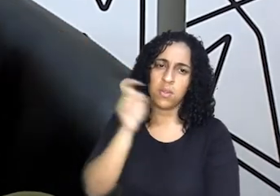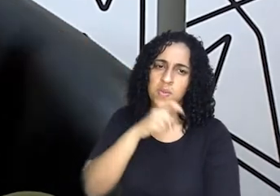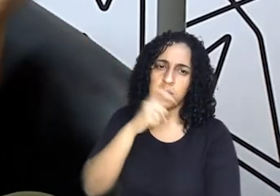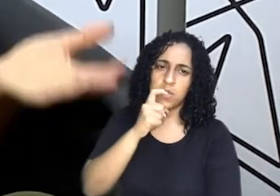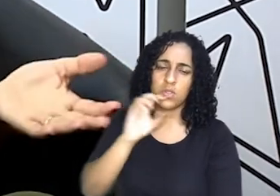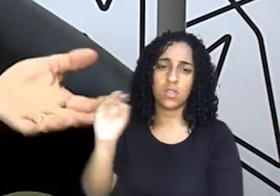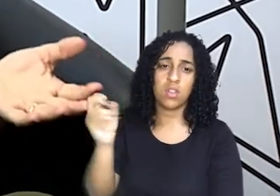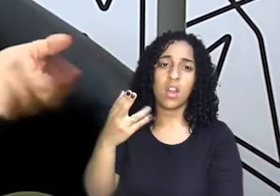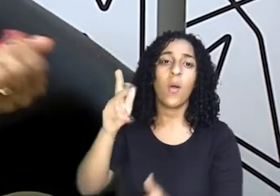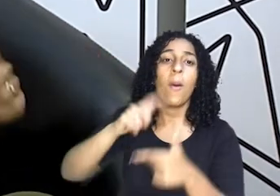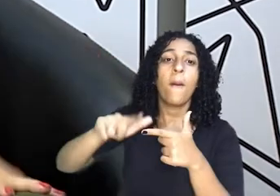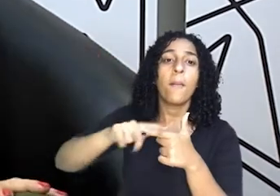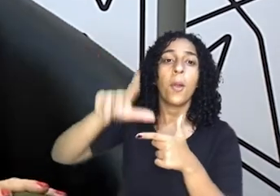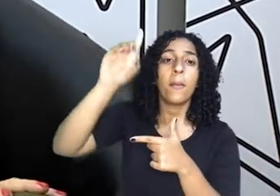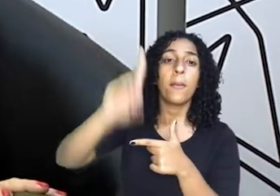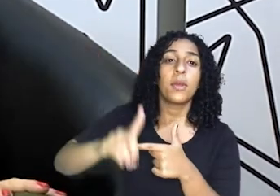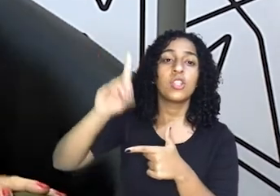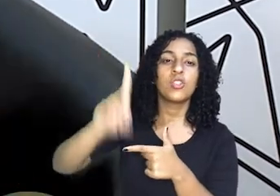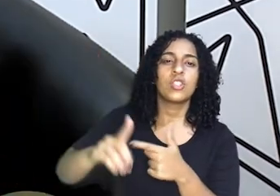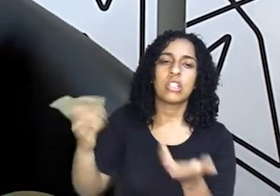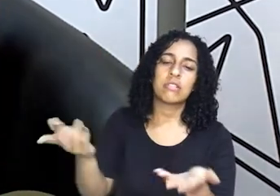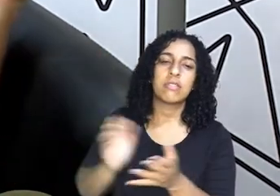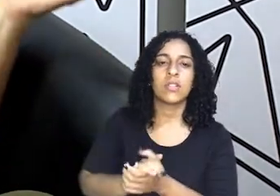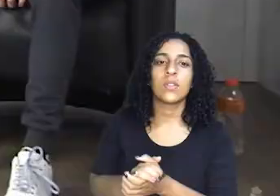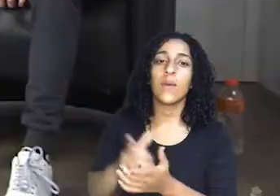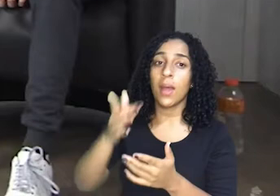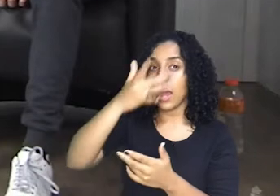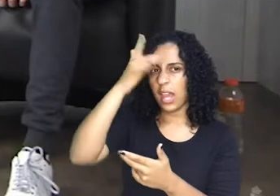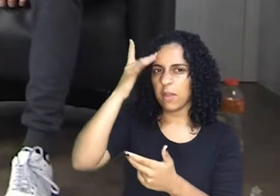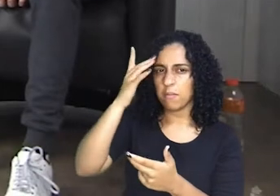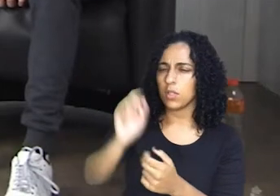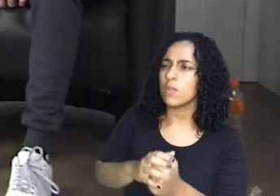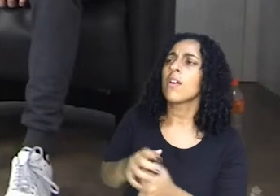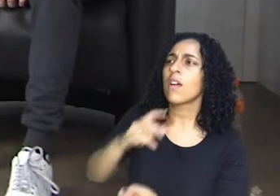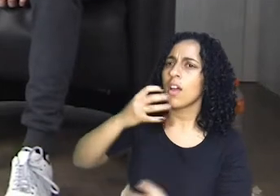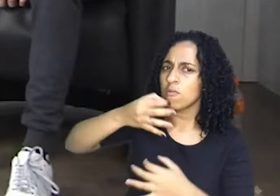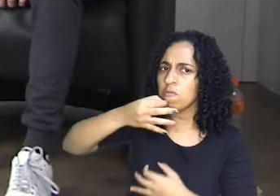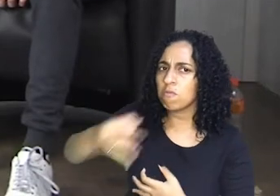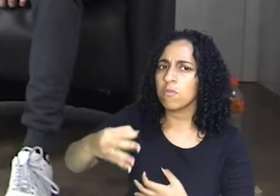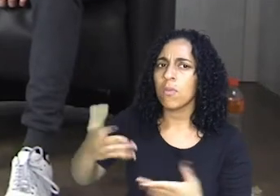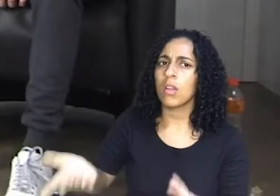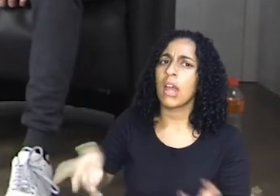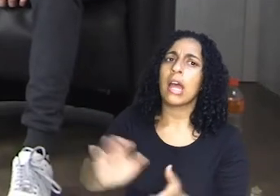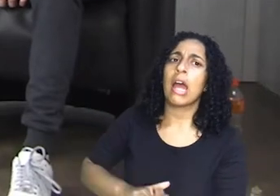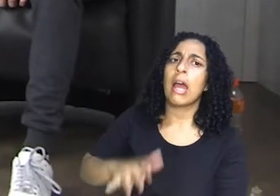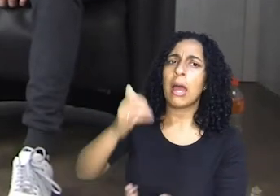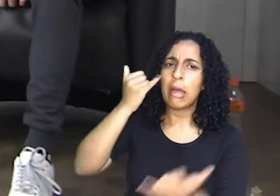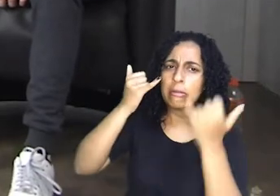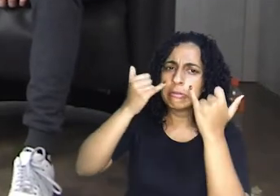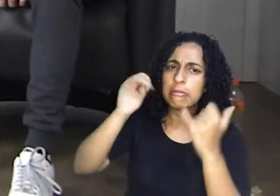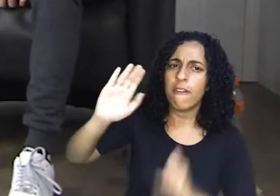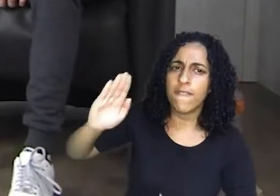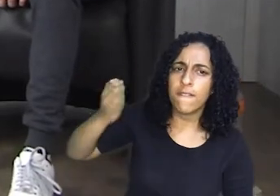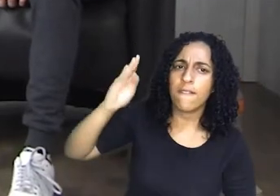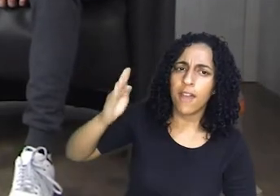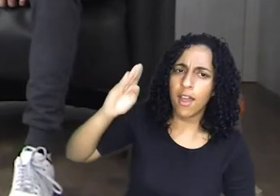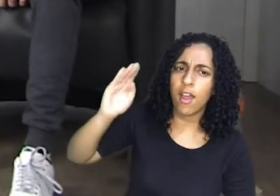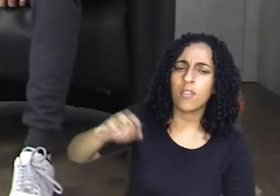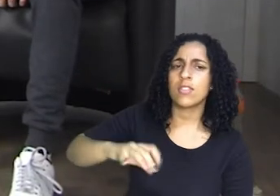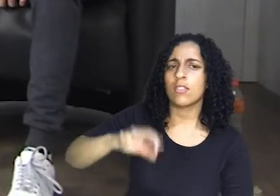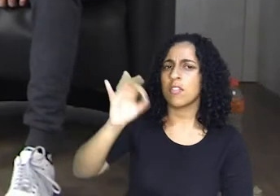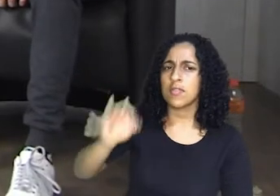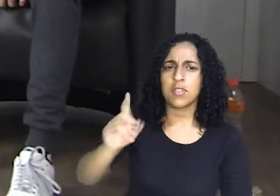News ou algum problema de direitos autorais Então se alguém denunciar que aquilo ali é uma fake News que aquilo ali o pensamento